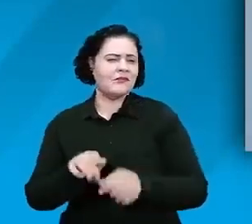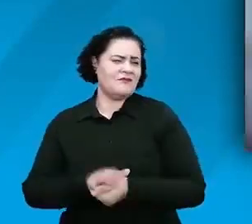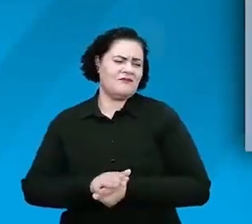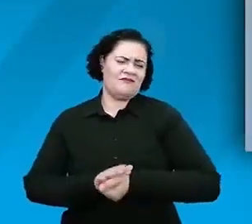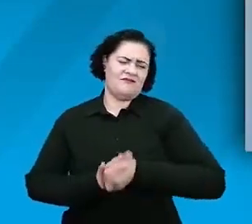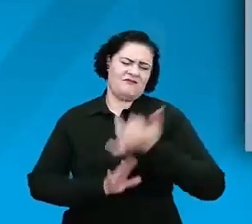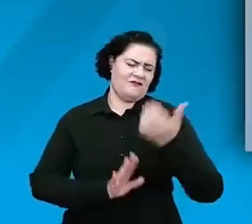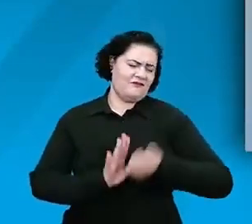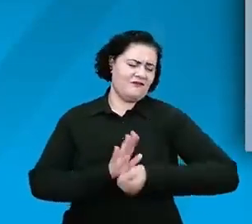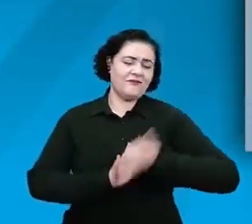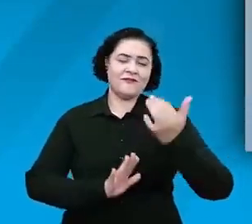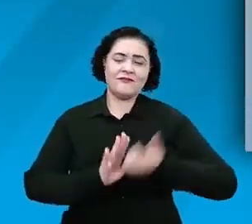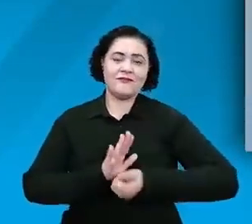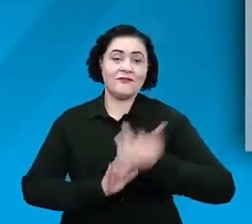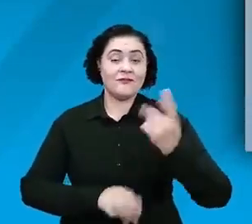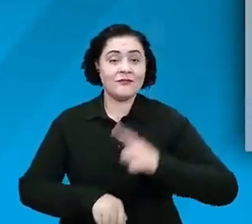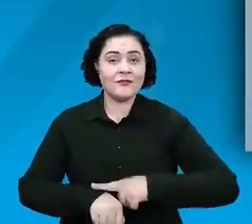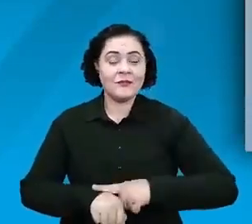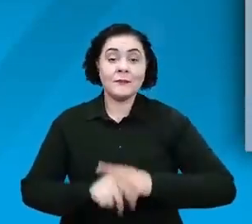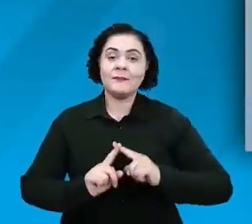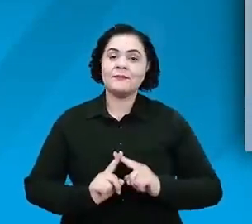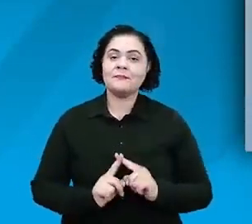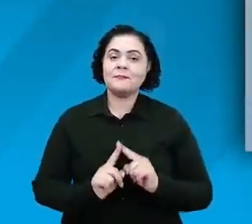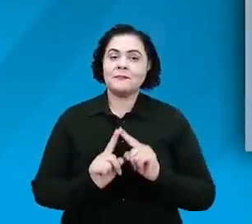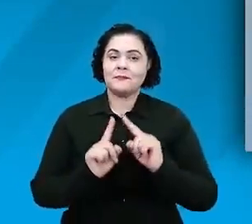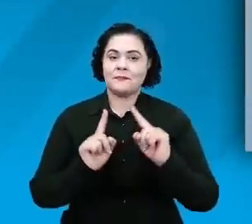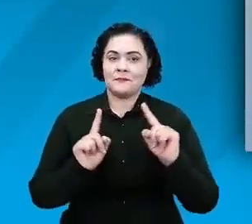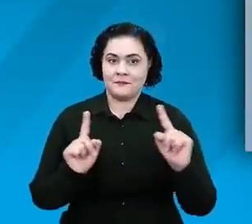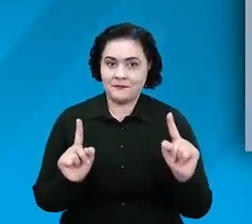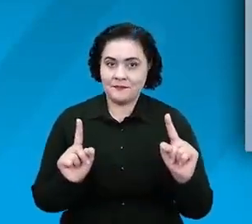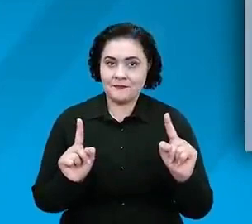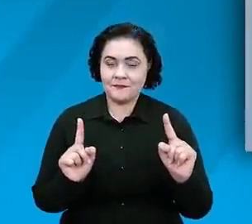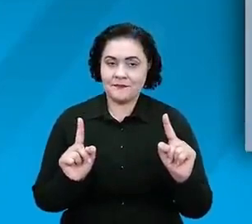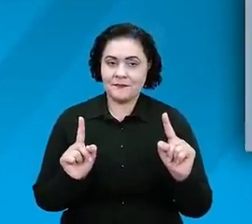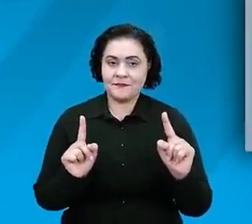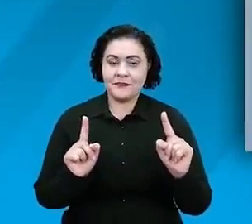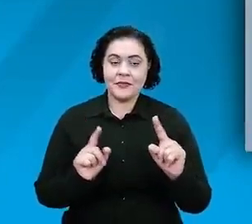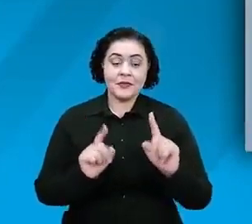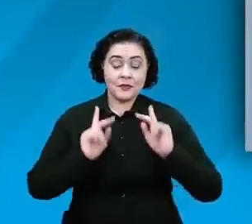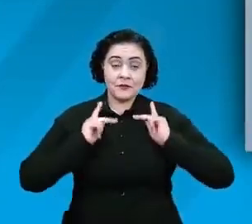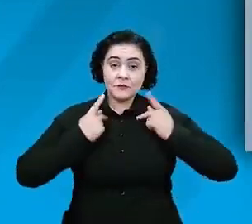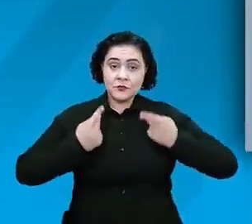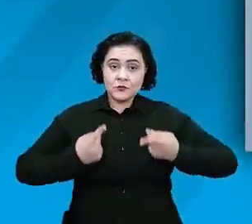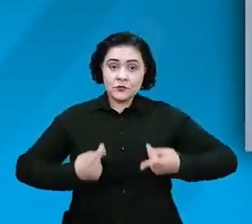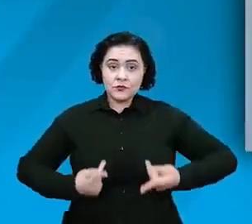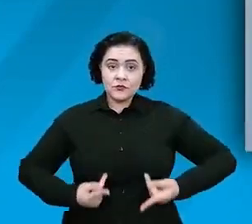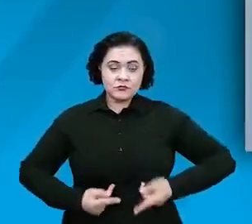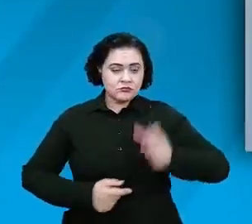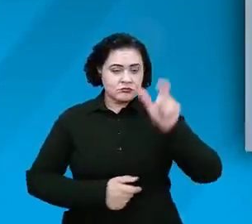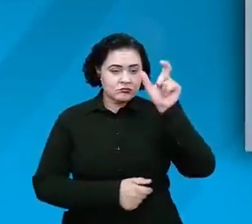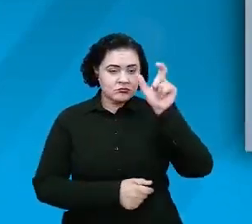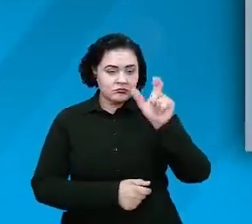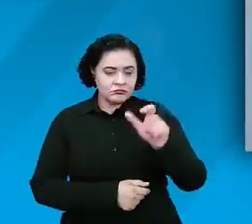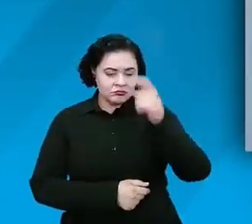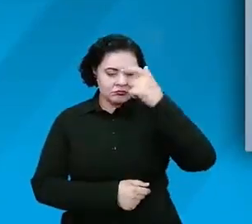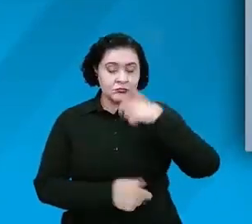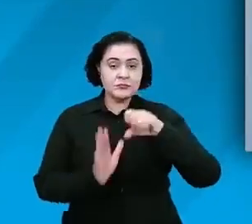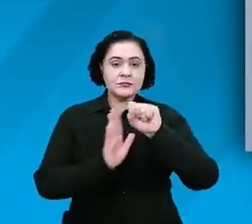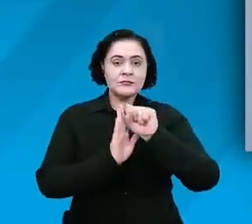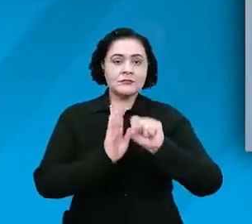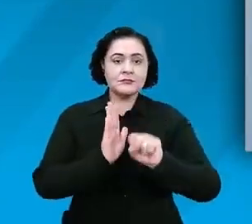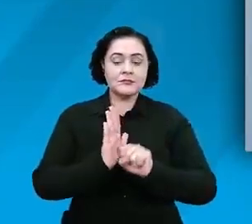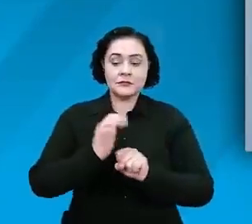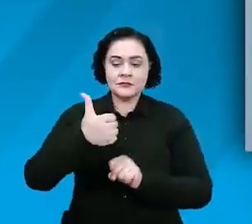Deus, incontáveis vezes. Porém, a criatura humana do século